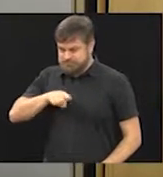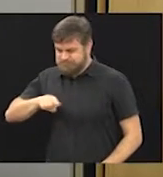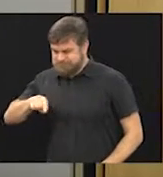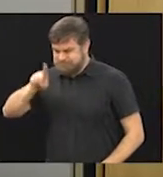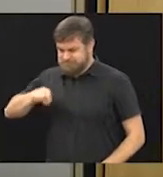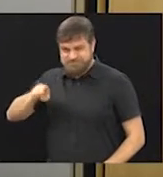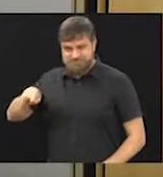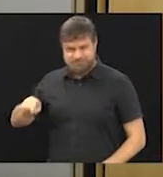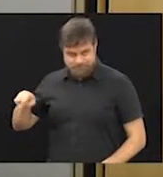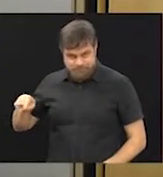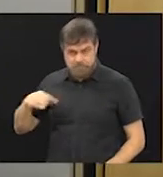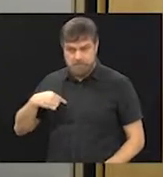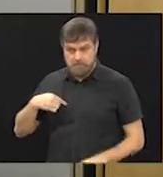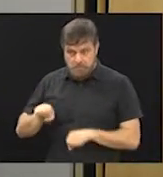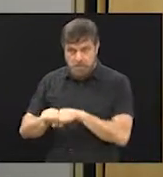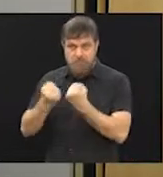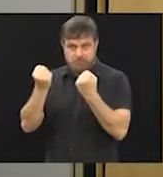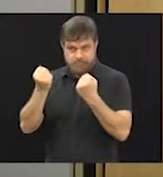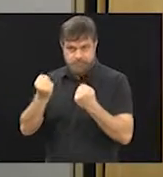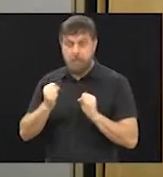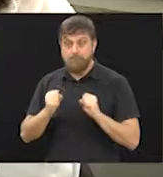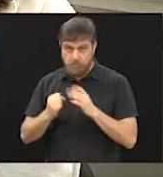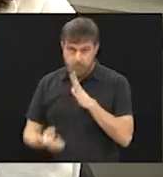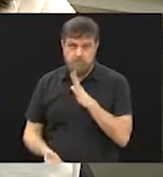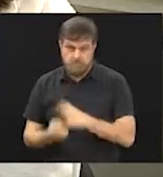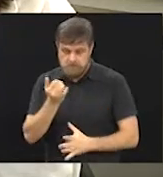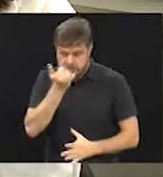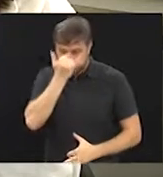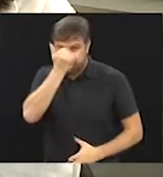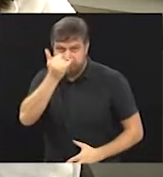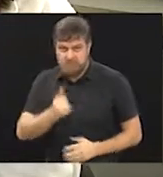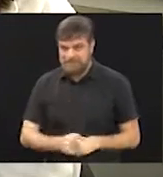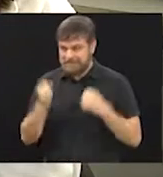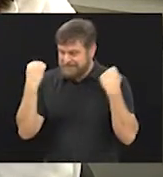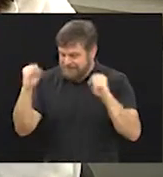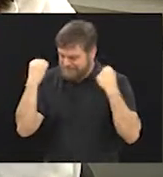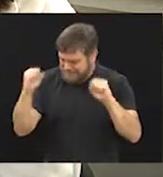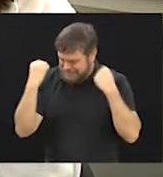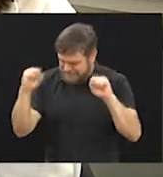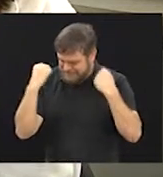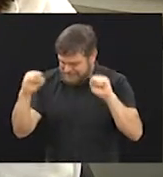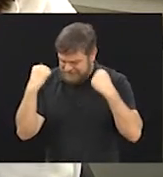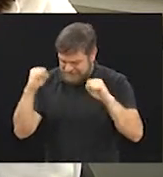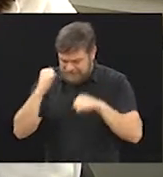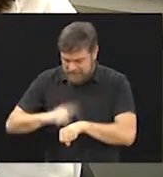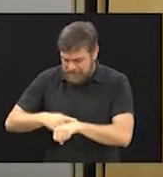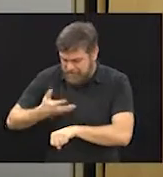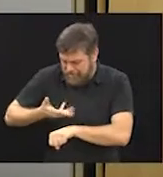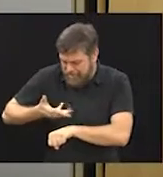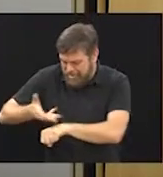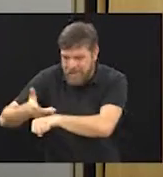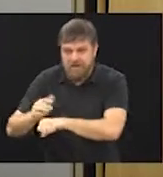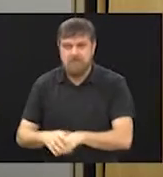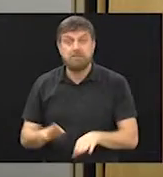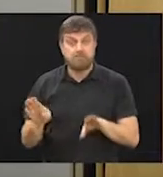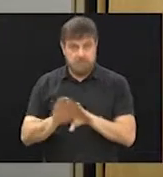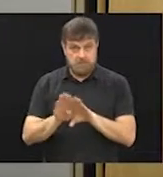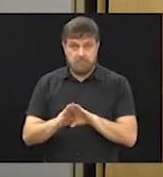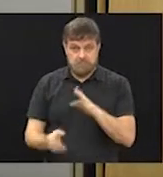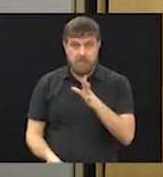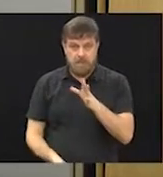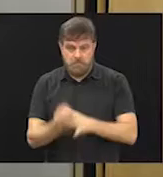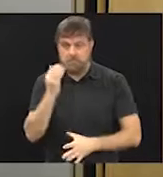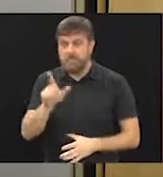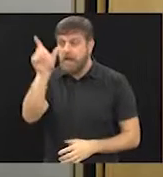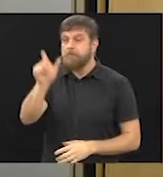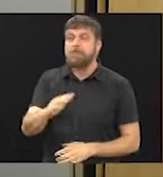paciente pode ser induzido ao aparecimento de arritmias por excesso de atividade física naquele momento. Existem mortes